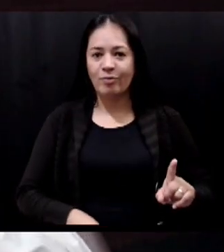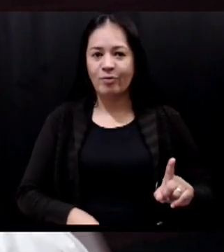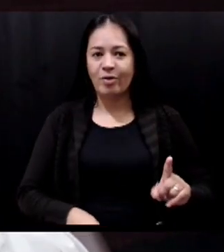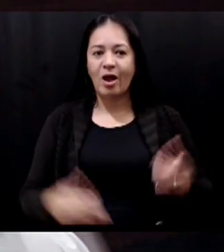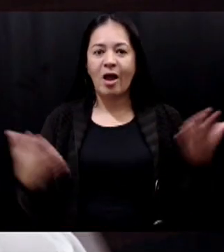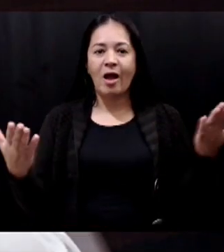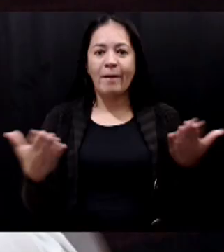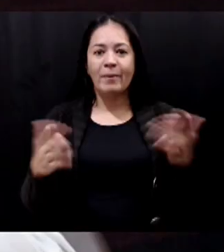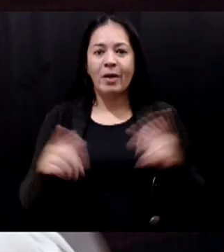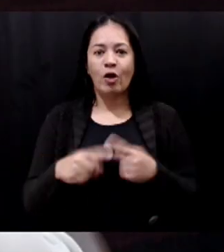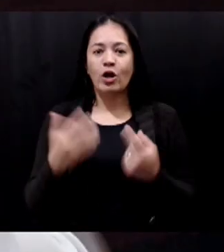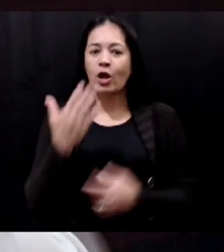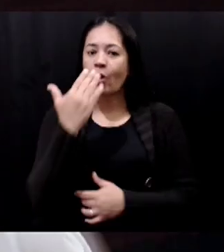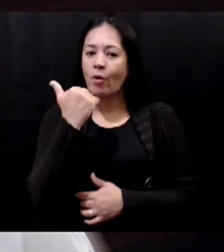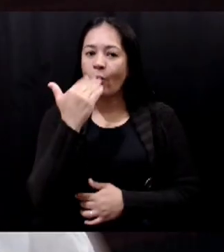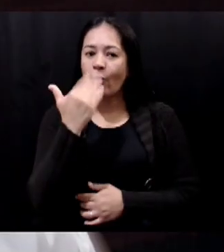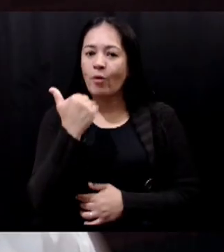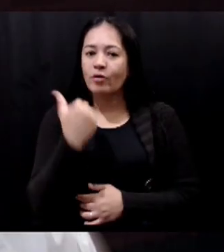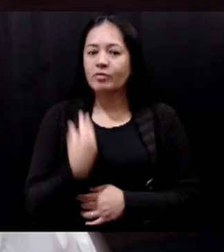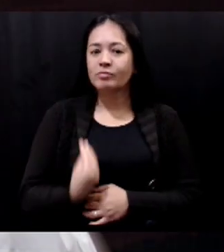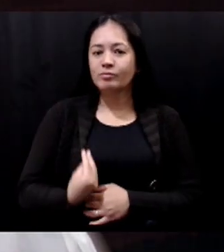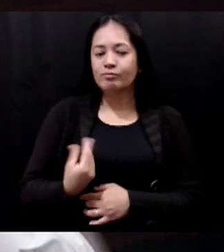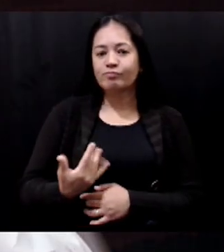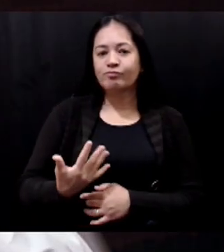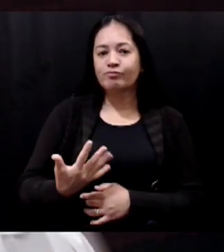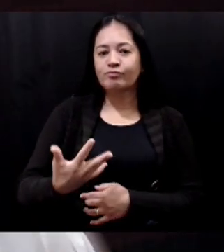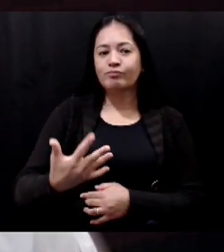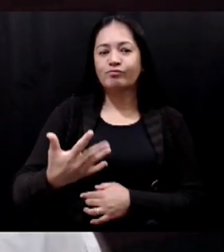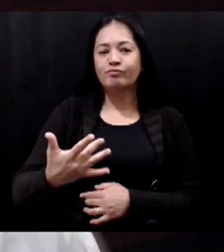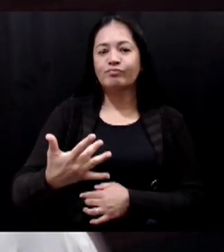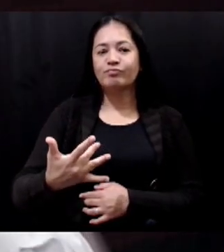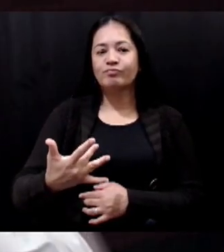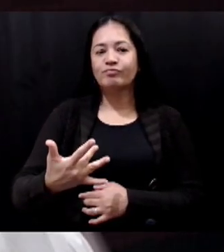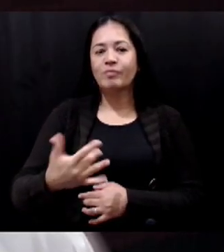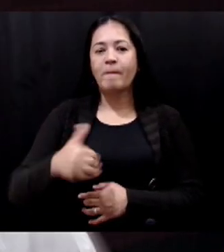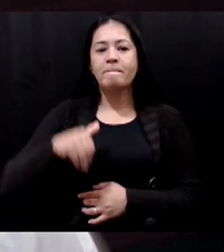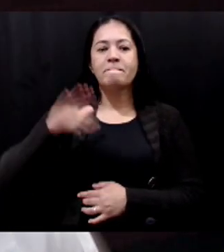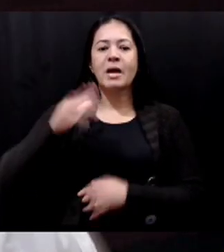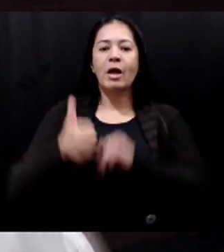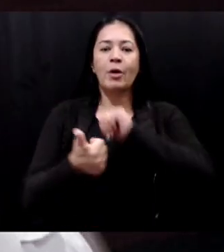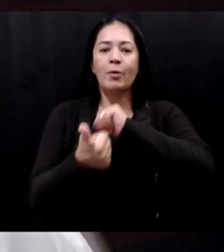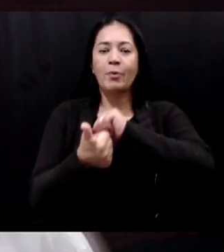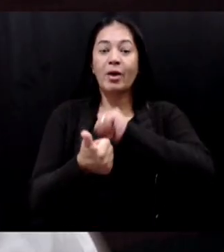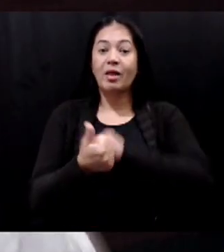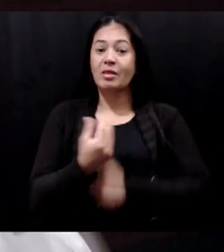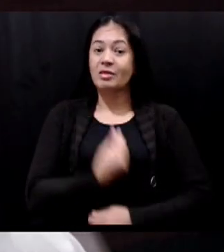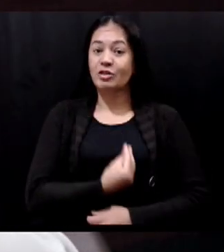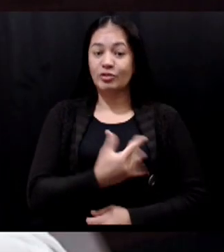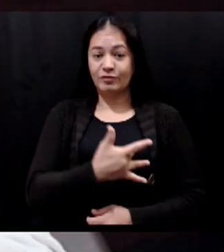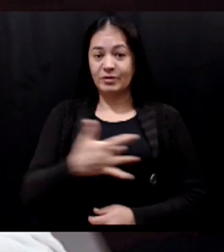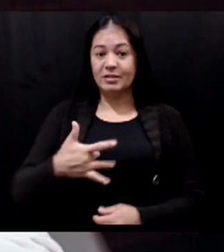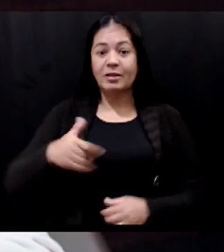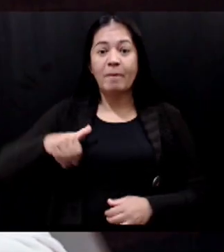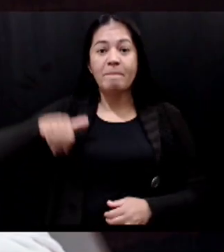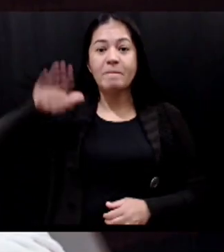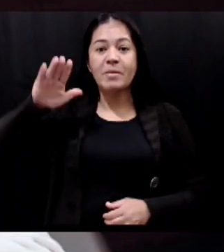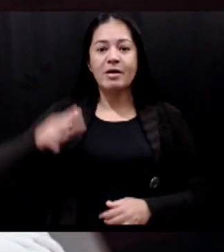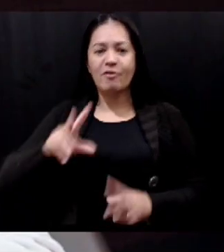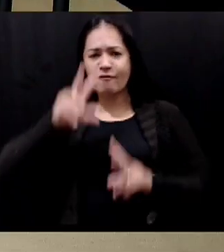me alimento para me nutrir, eu me alimento para ter mais qualidade de vida, mais saúde, mais vigor, mais